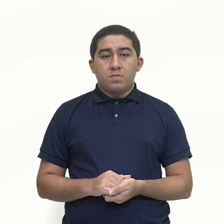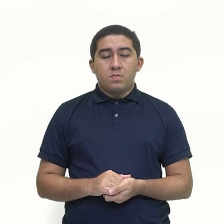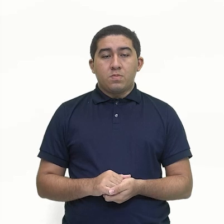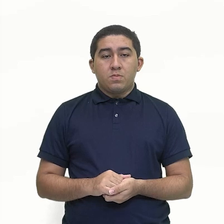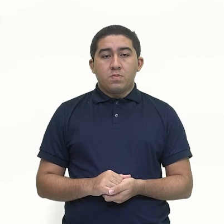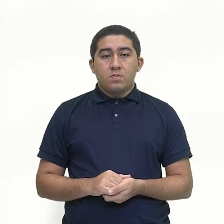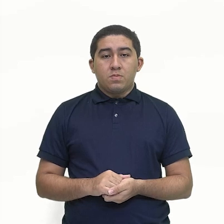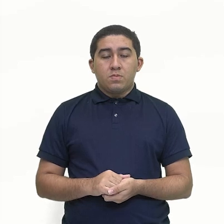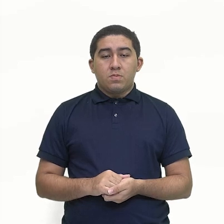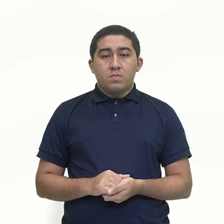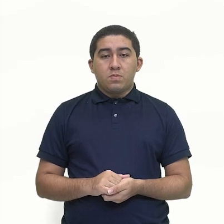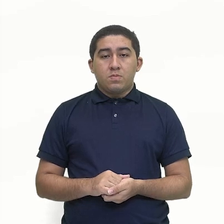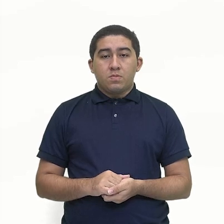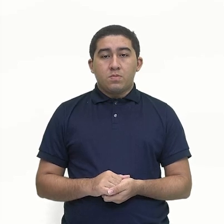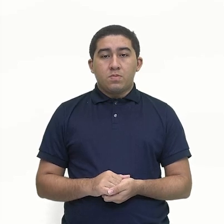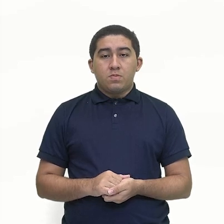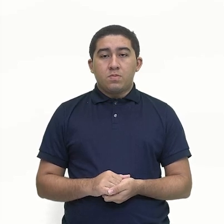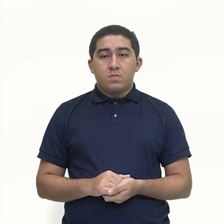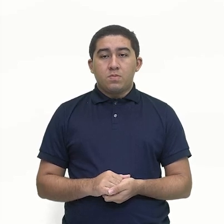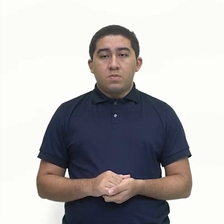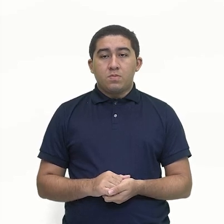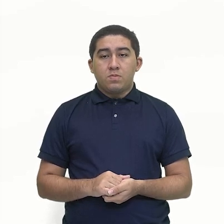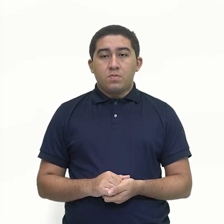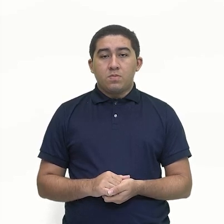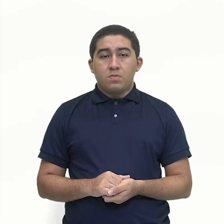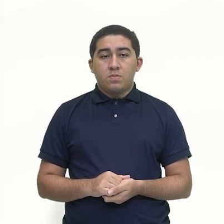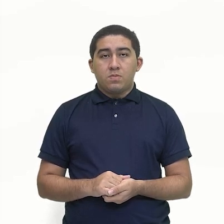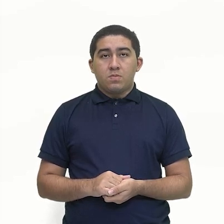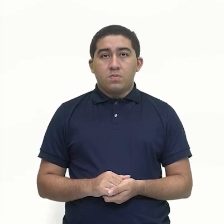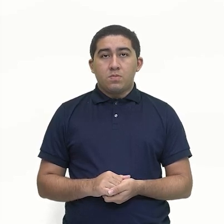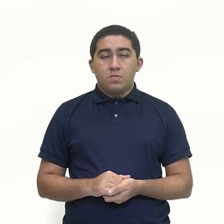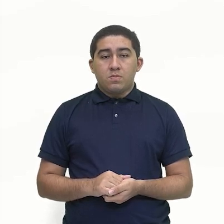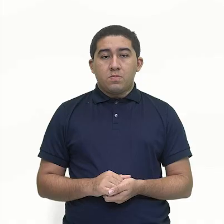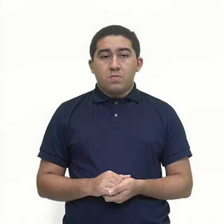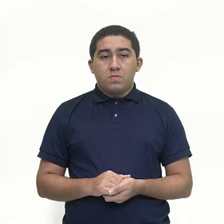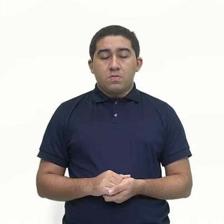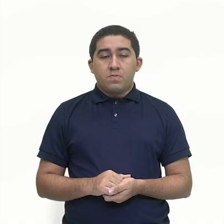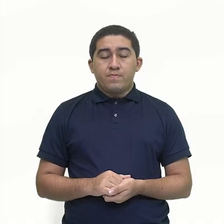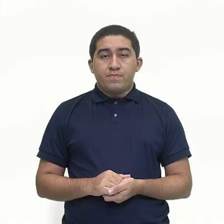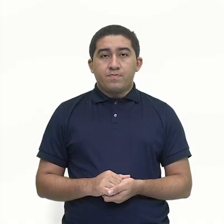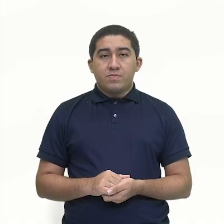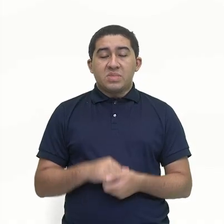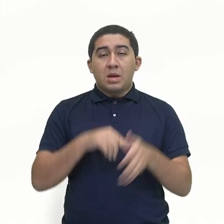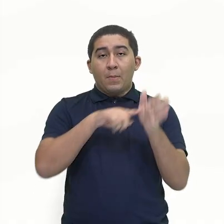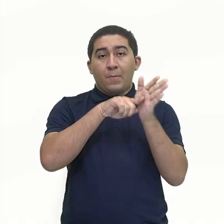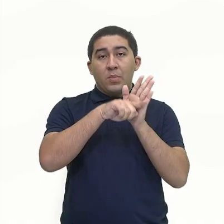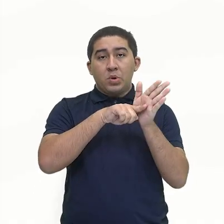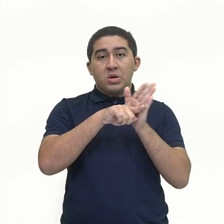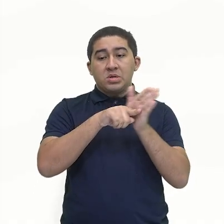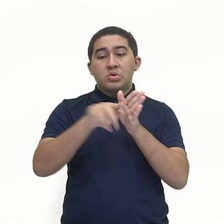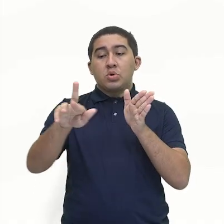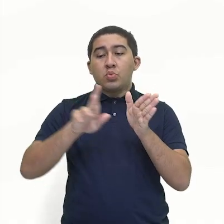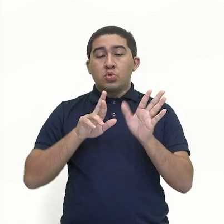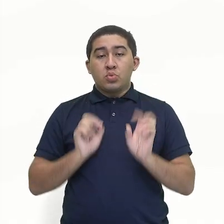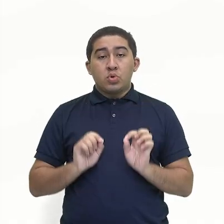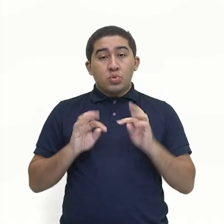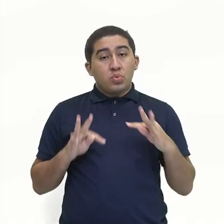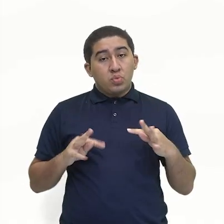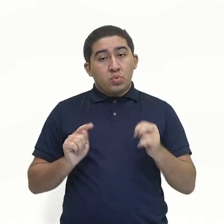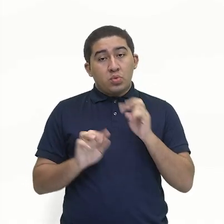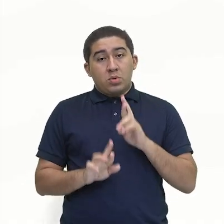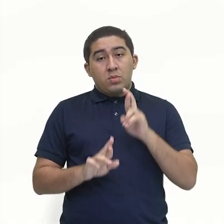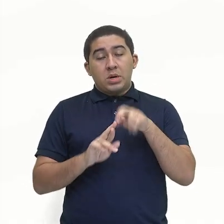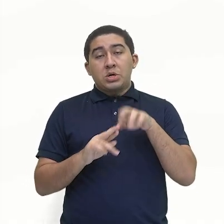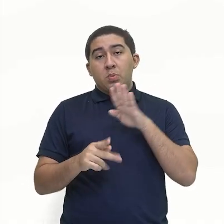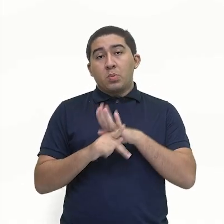will return articles written by John Smith on Artificial Intelligence. Então, tudo que vai vir para você, o